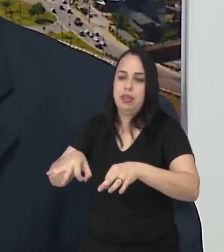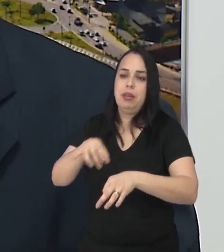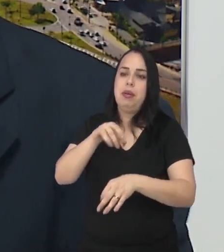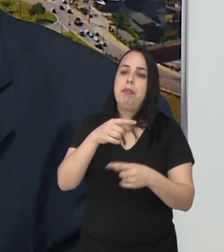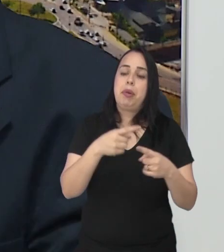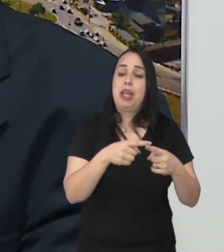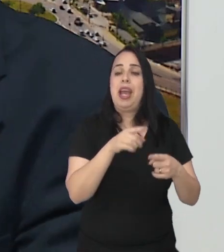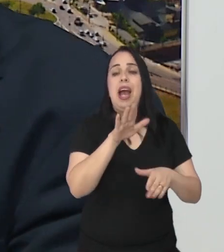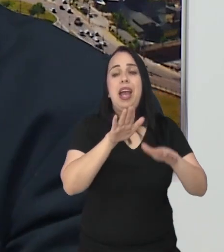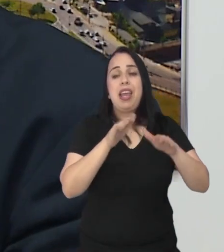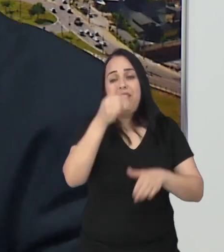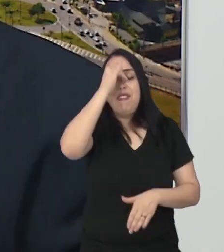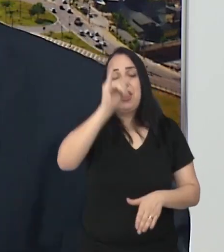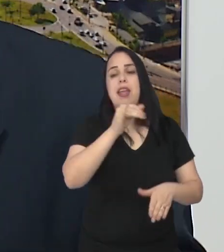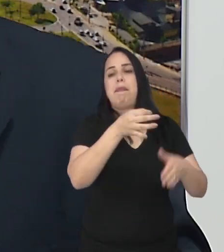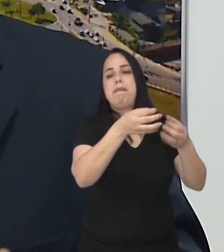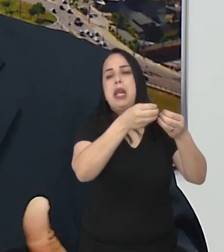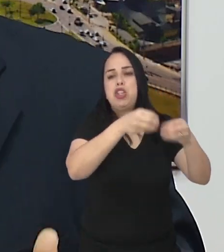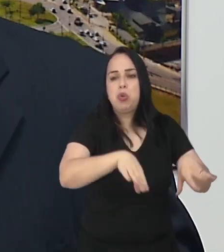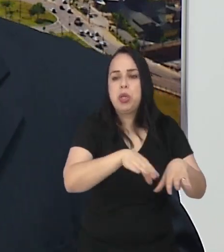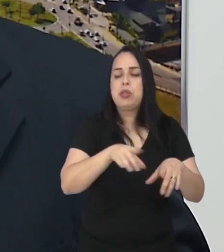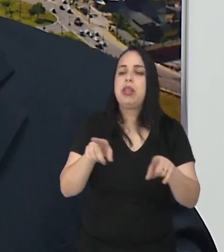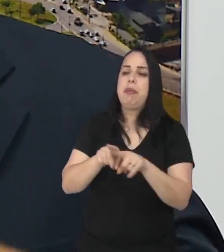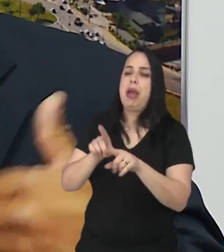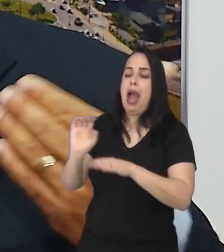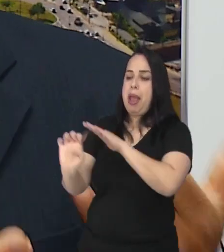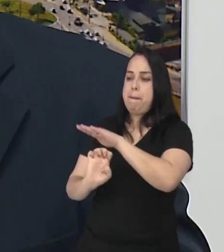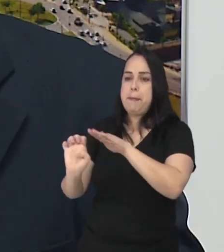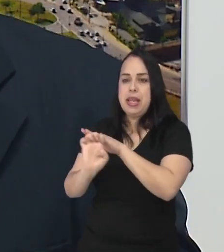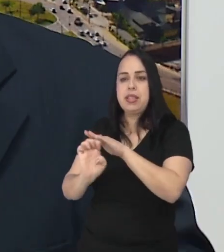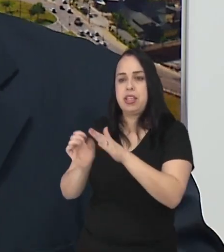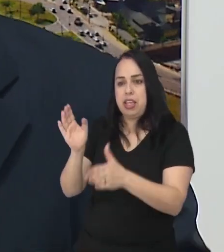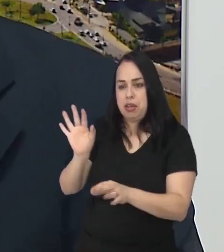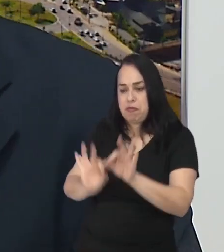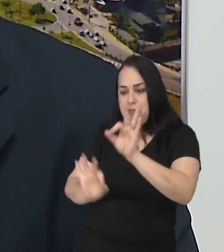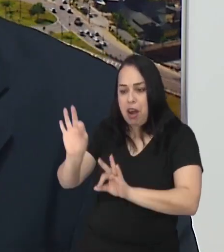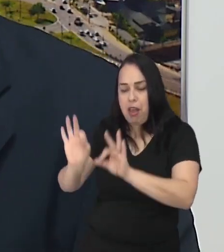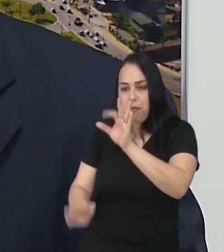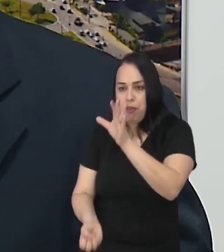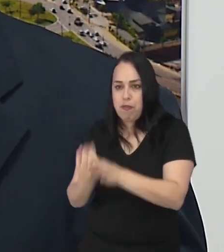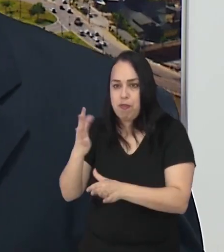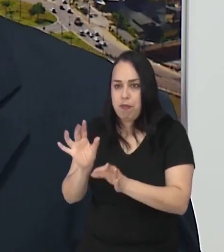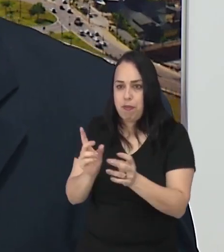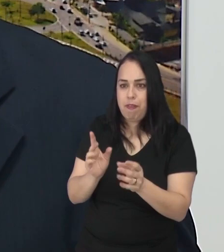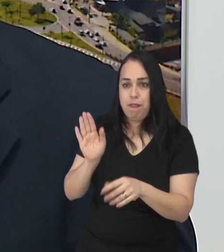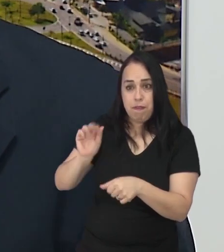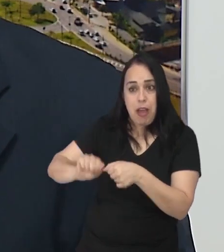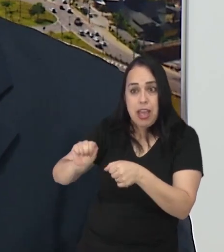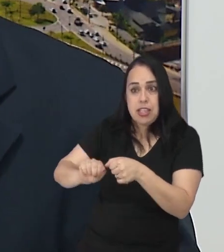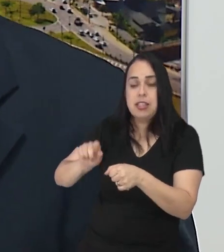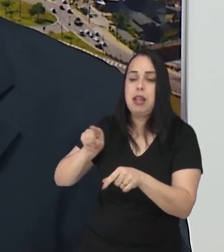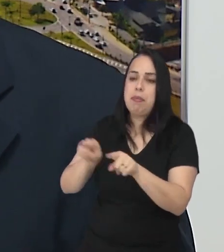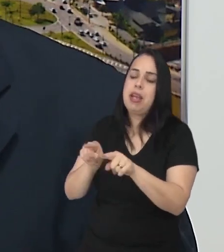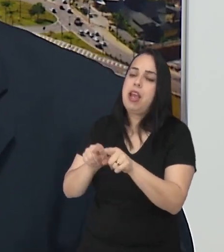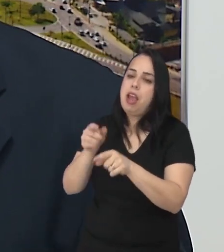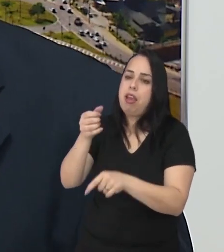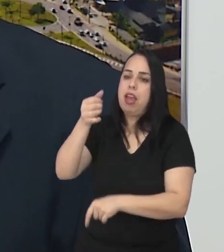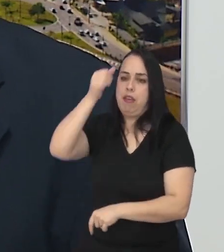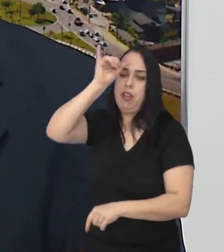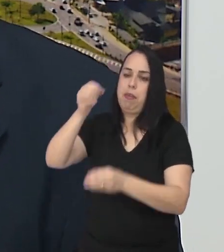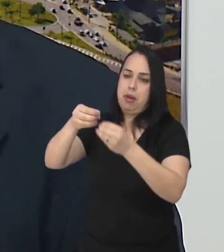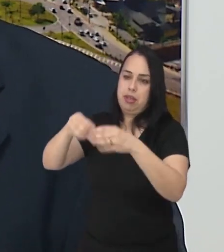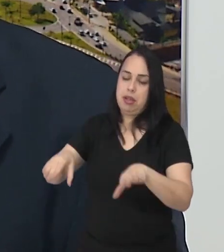comprou, não só ela tem prejuízo, mas também quem fabricou, muitas vezes, comprou matéria-prima de forma errada, né? Então, essa